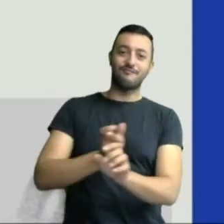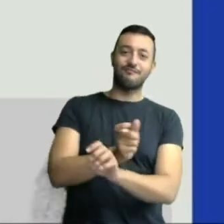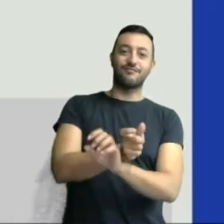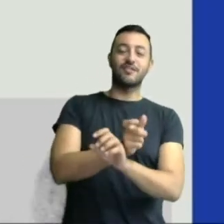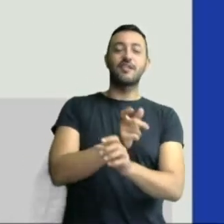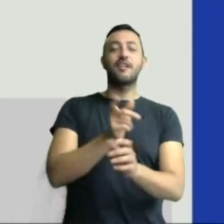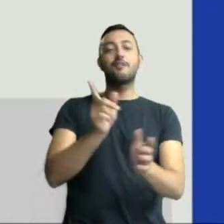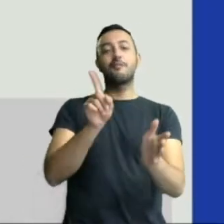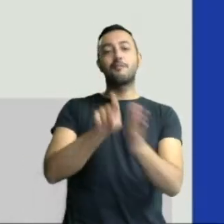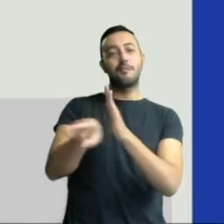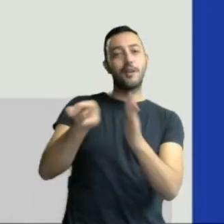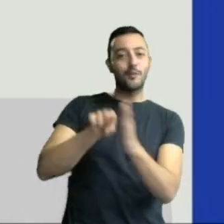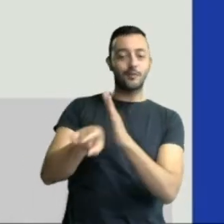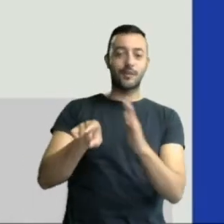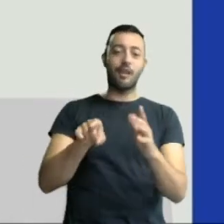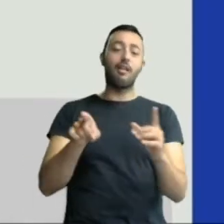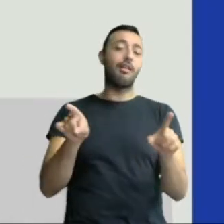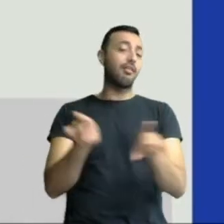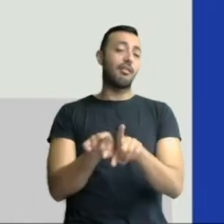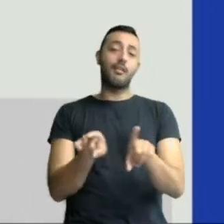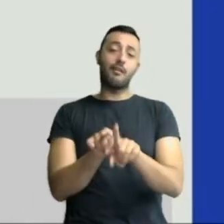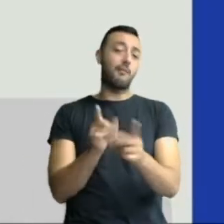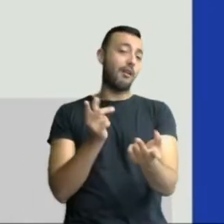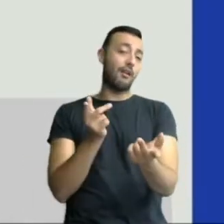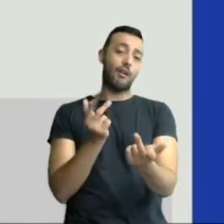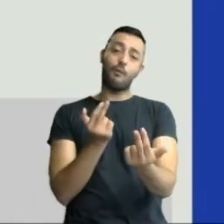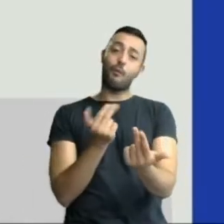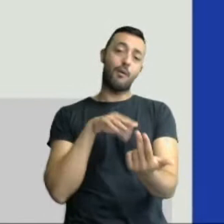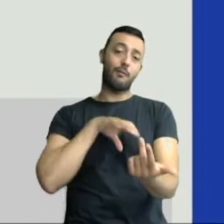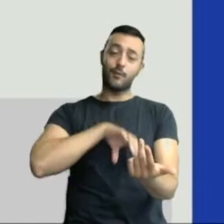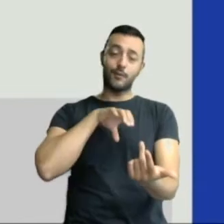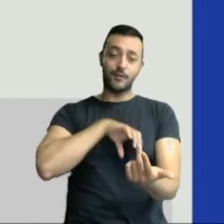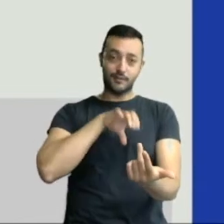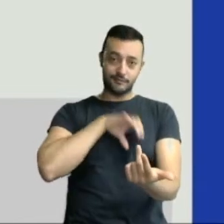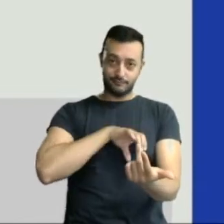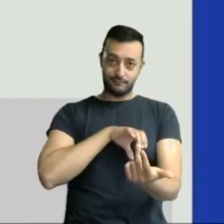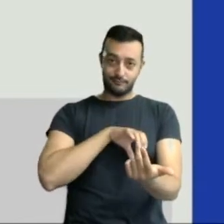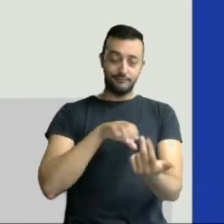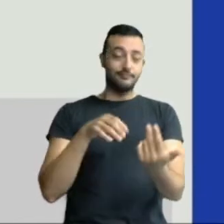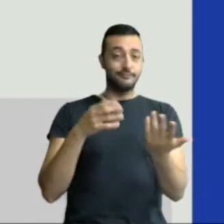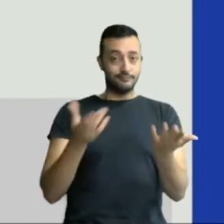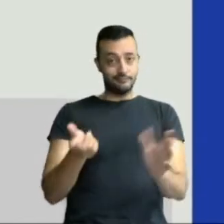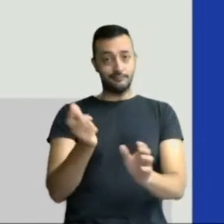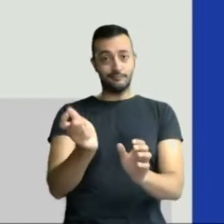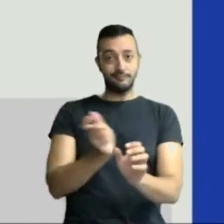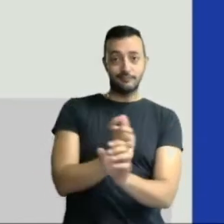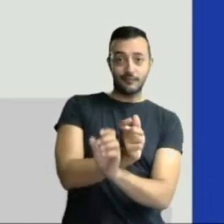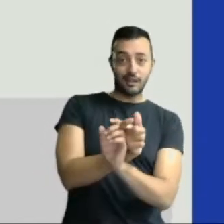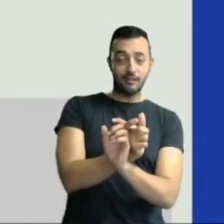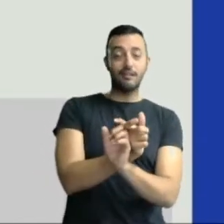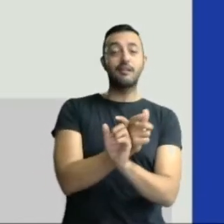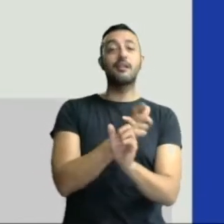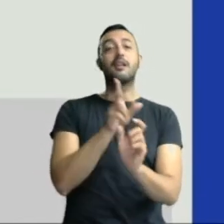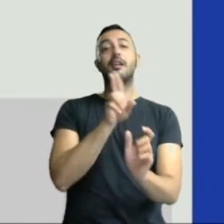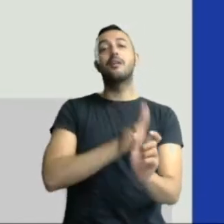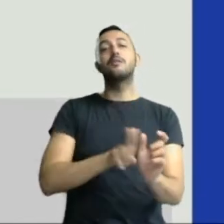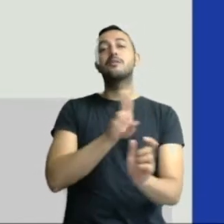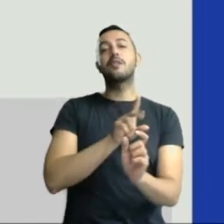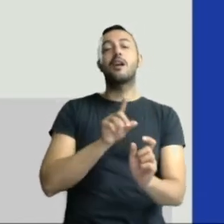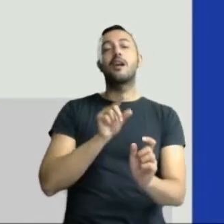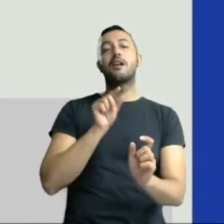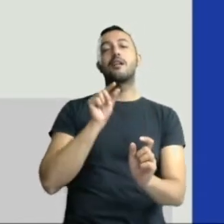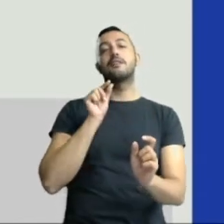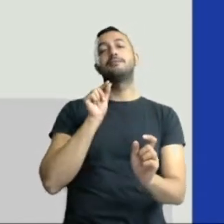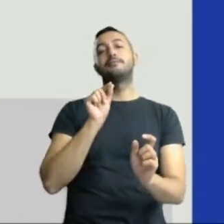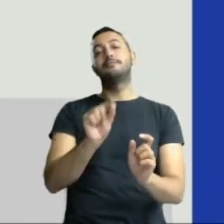fazermos perguntas, assim como na língua portuguesa. Então, são as partículas que nós usamos